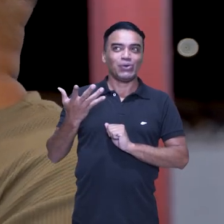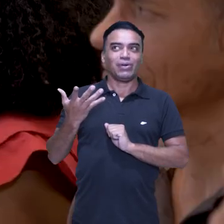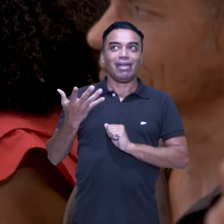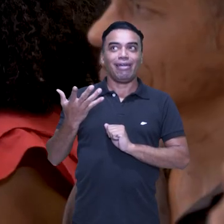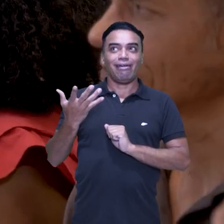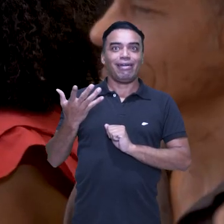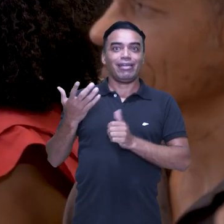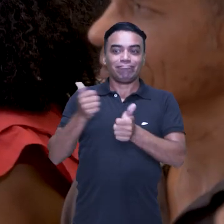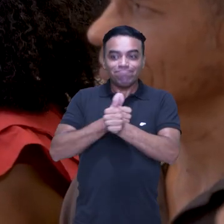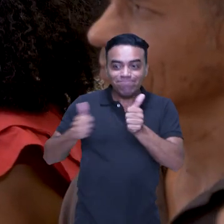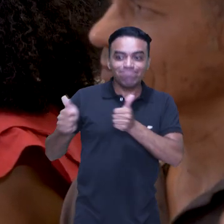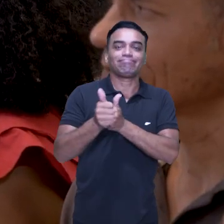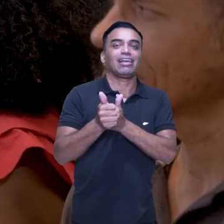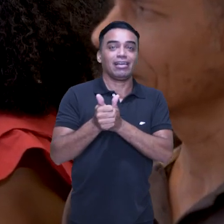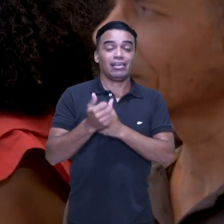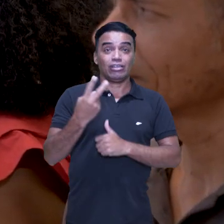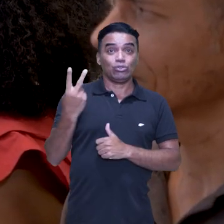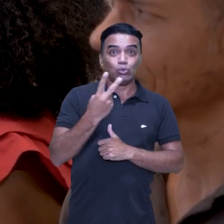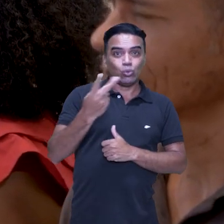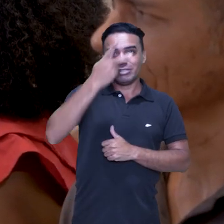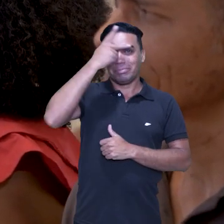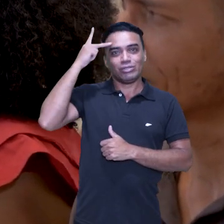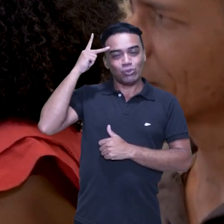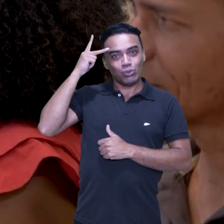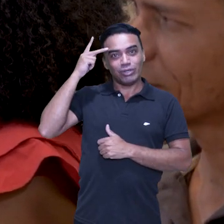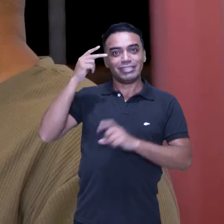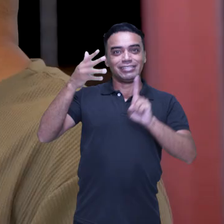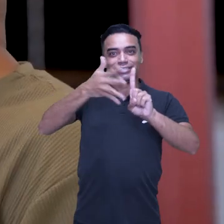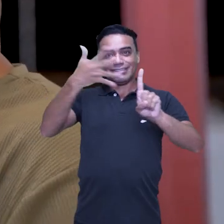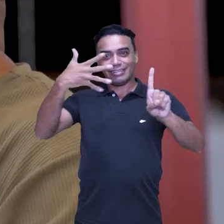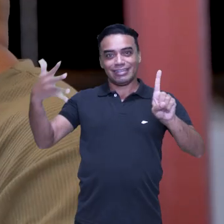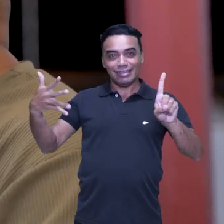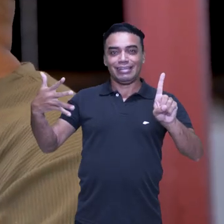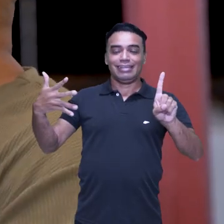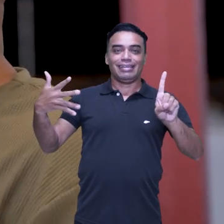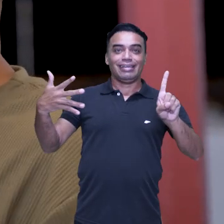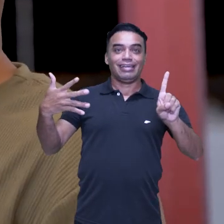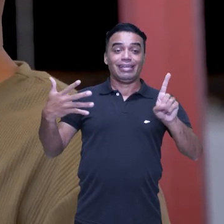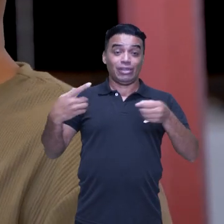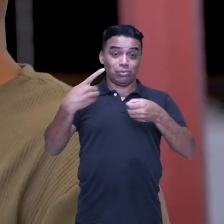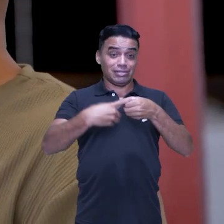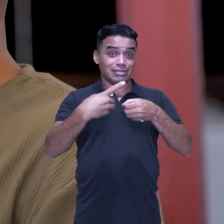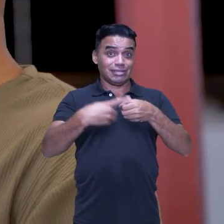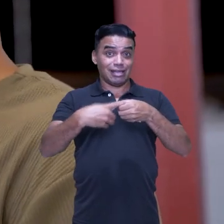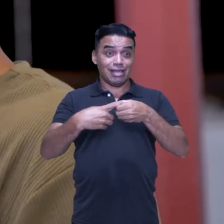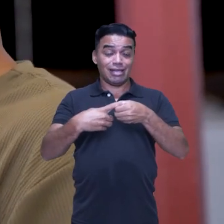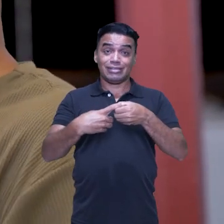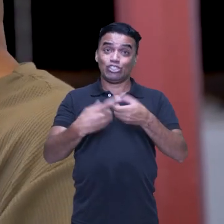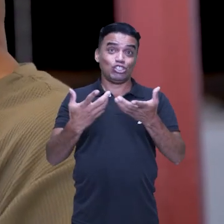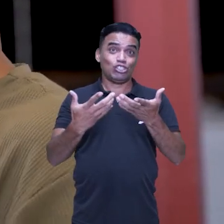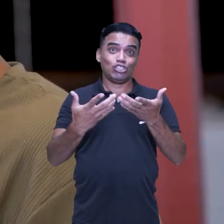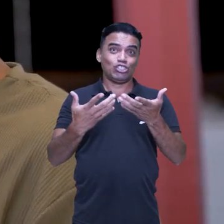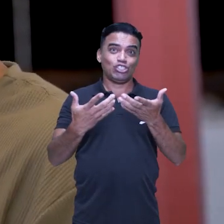em colocar 2 pessoas da comunidade LGBT, né, numa cidade que é